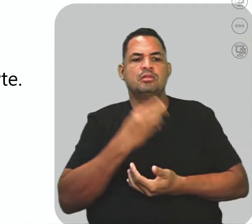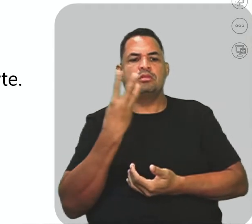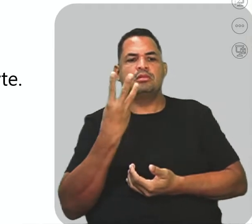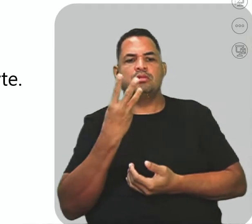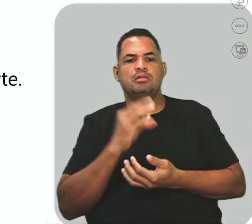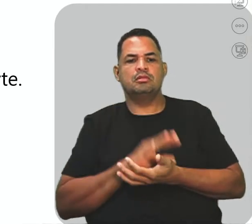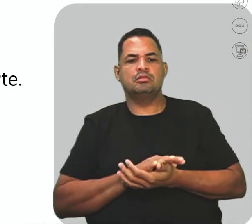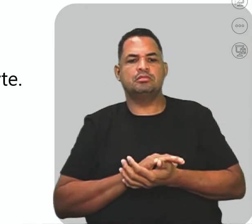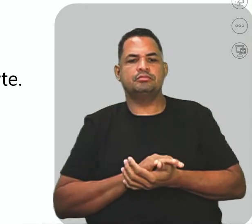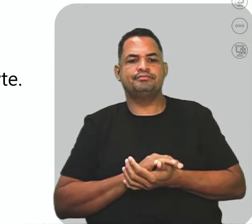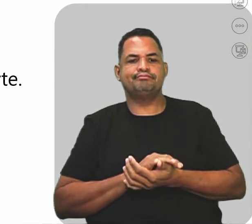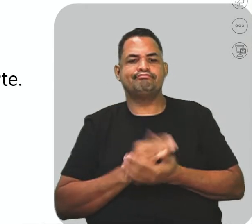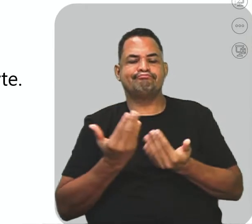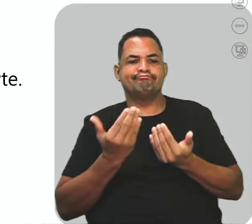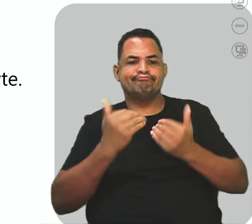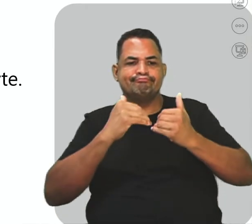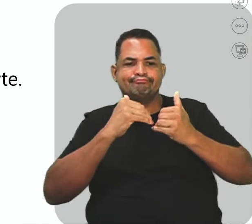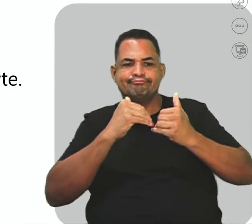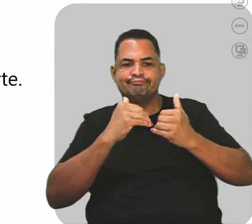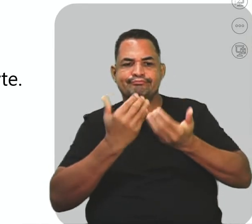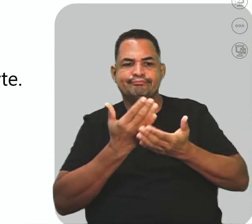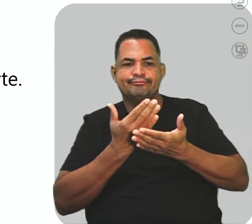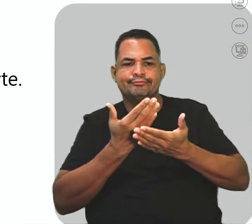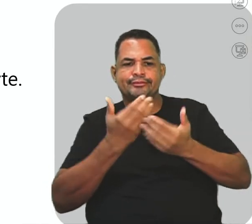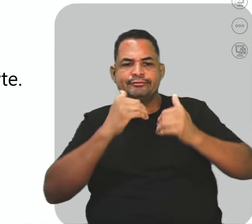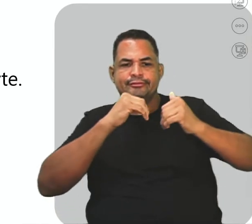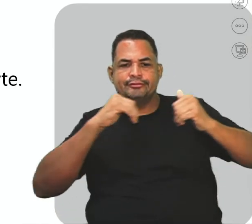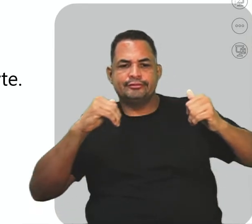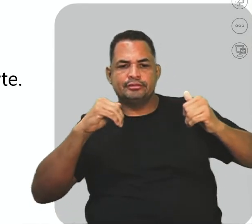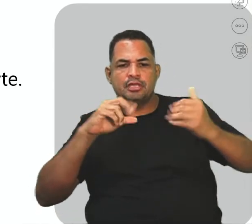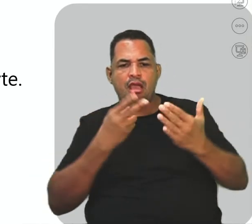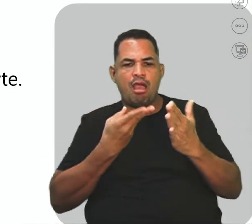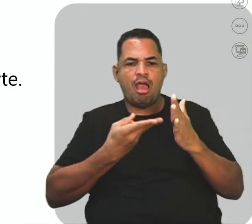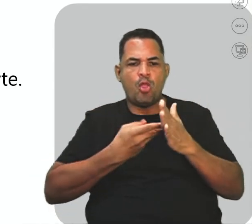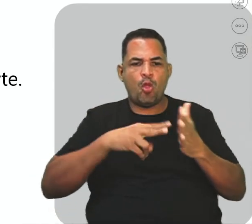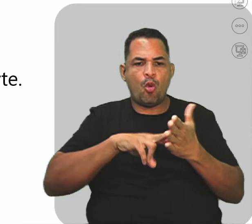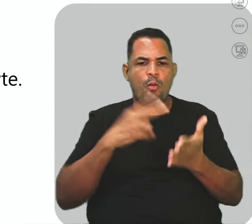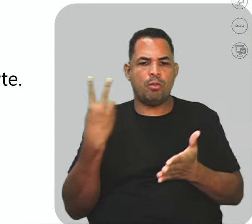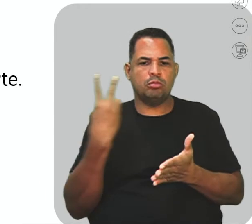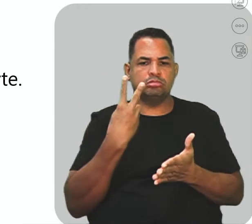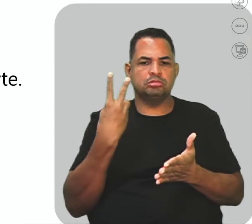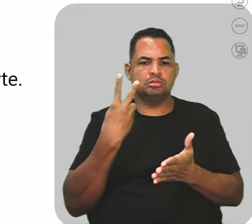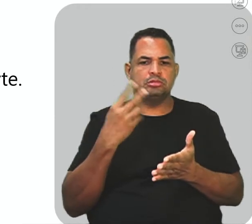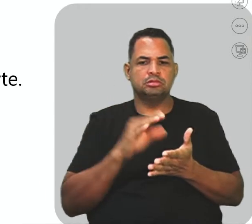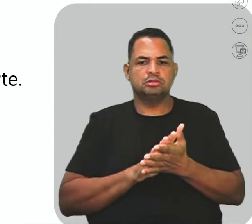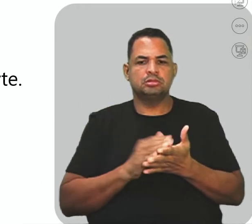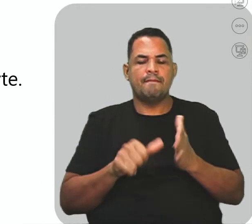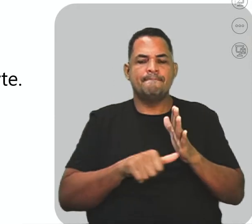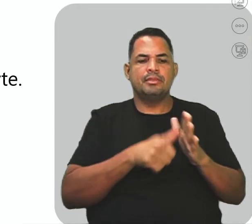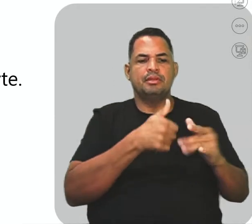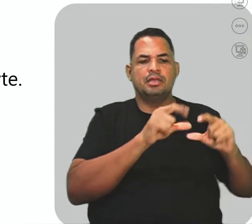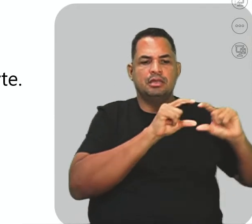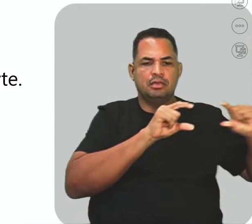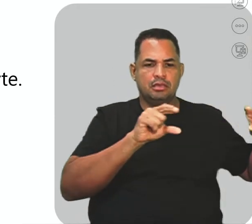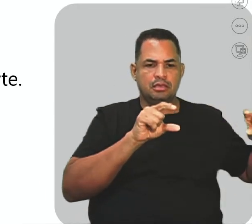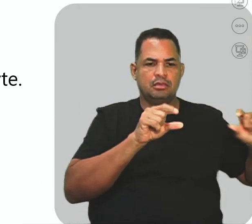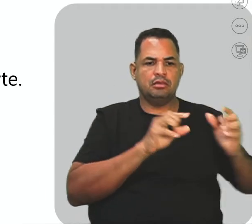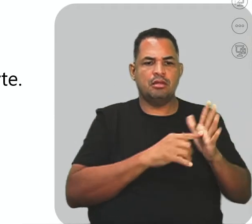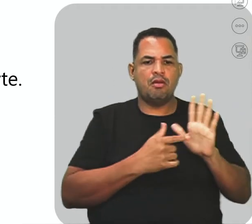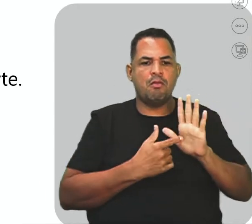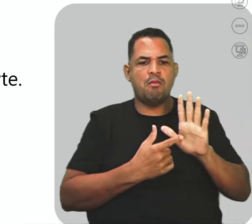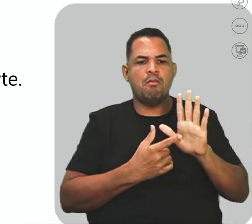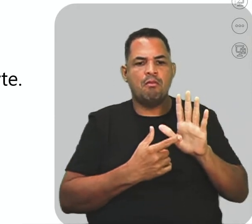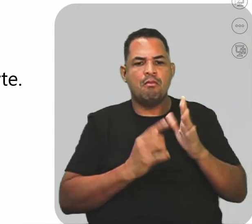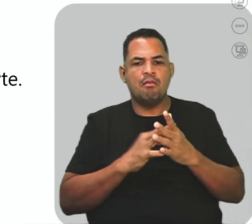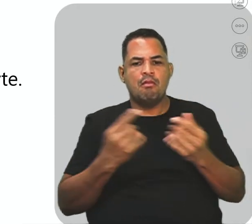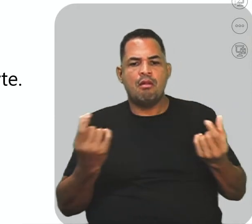3. Desfazer a ambiguidade de sentido da primeira parte. 4. Evidenciar uma